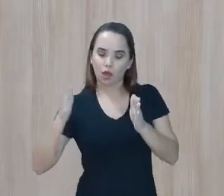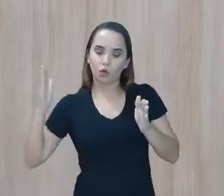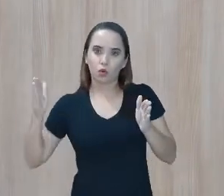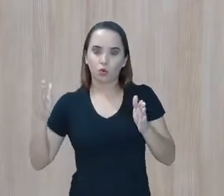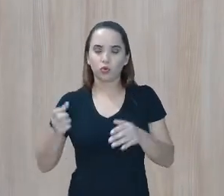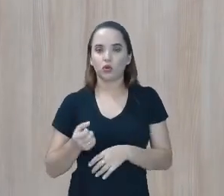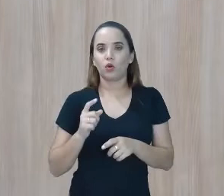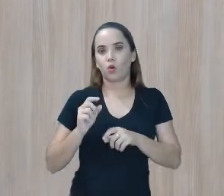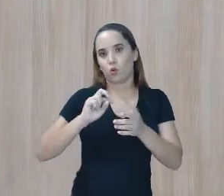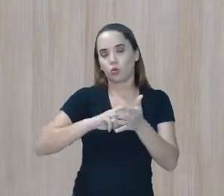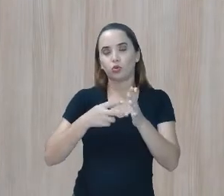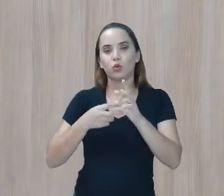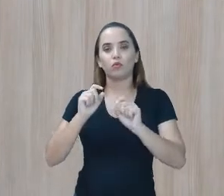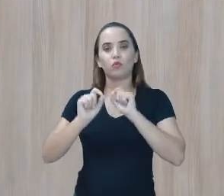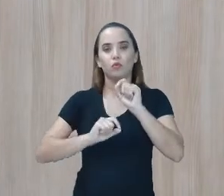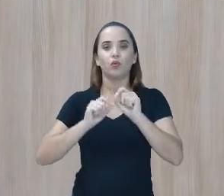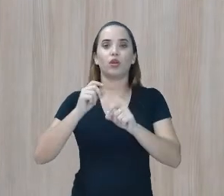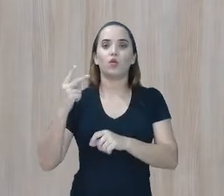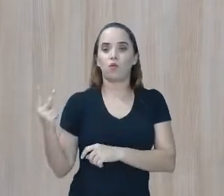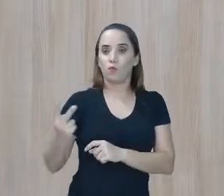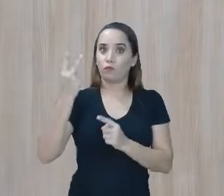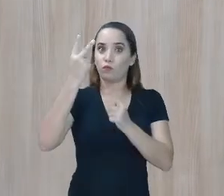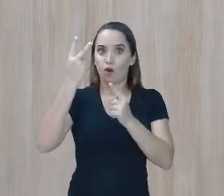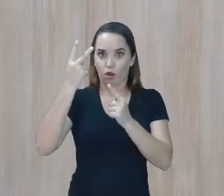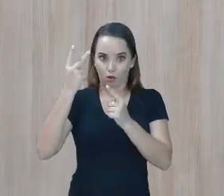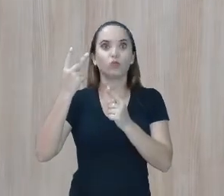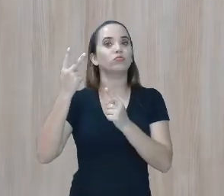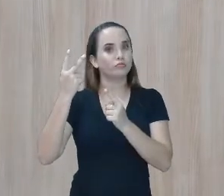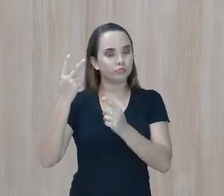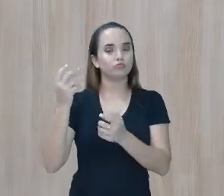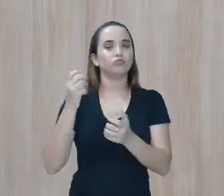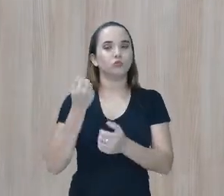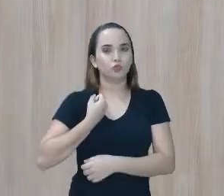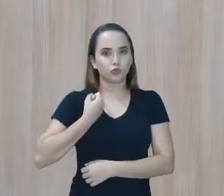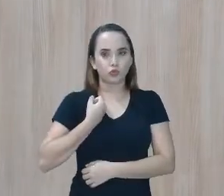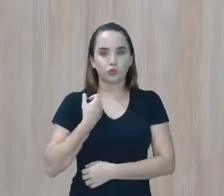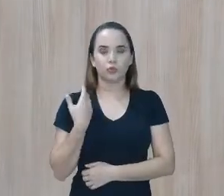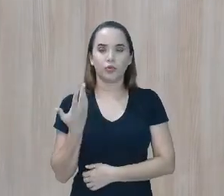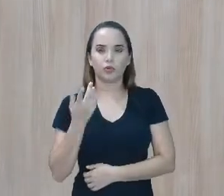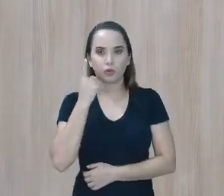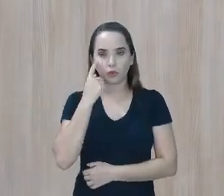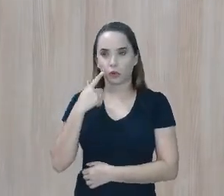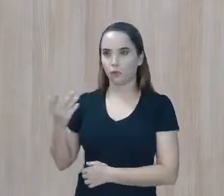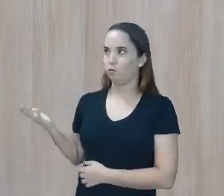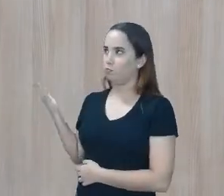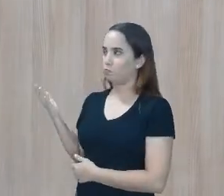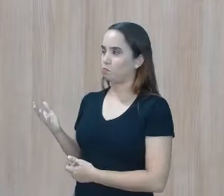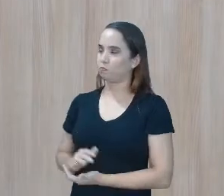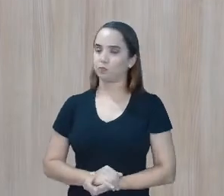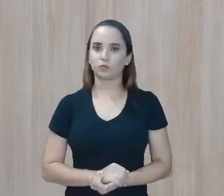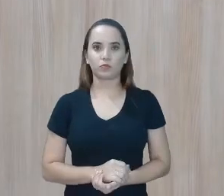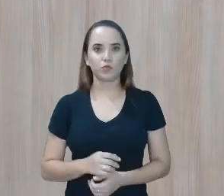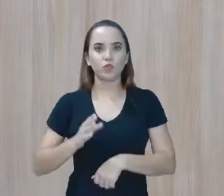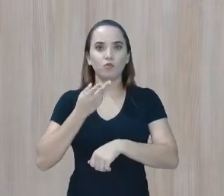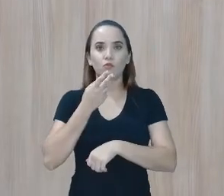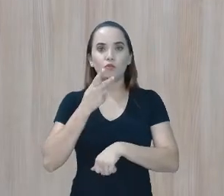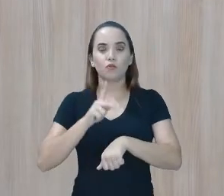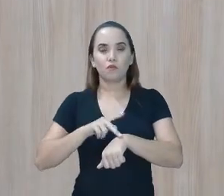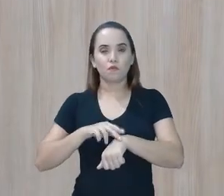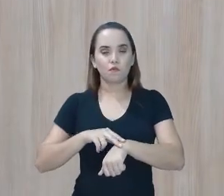o quanto vale esse número, tá certo? Então a gente pode perceber, dá uma olhadinha aqui. Quando a gente fala de